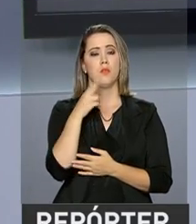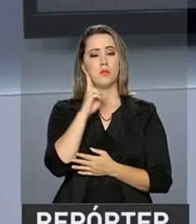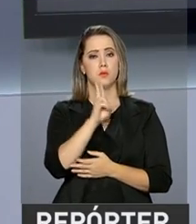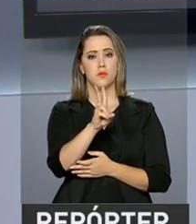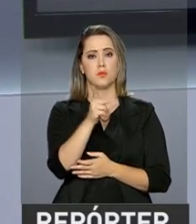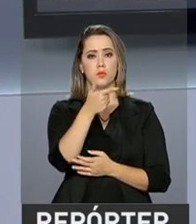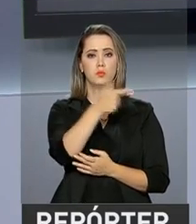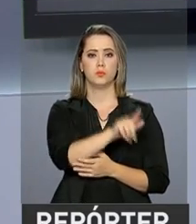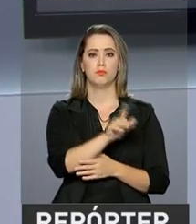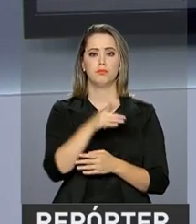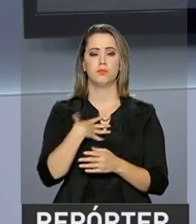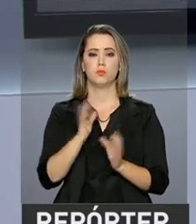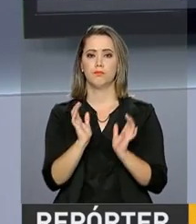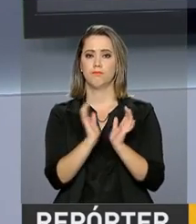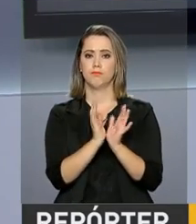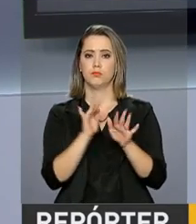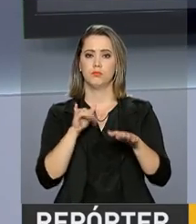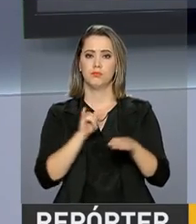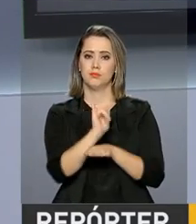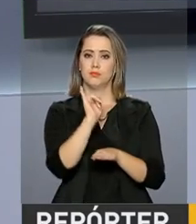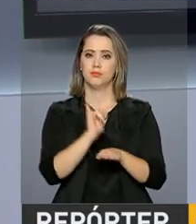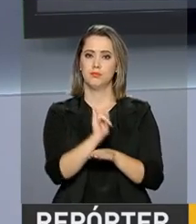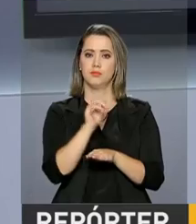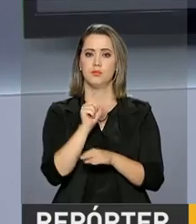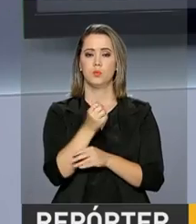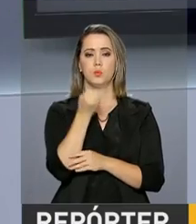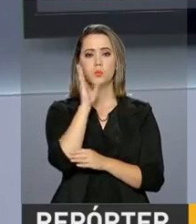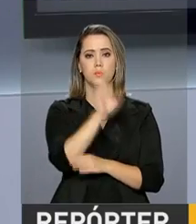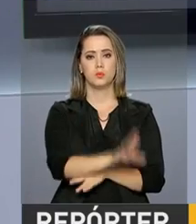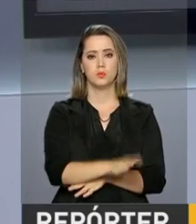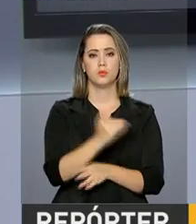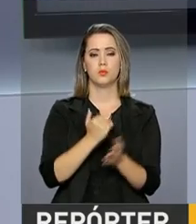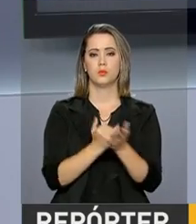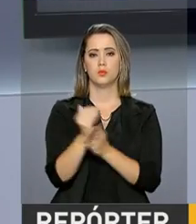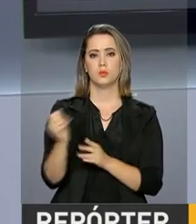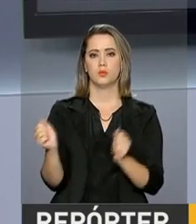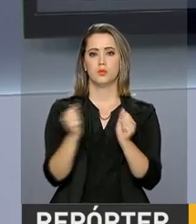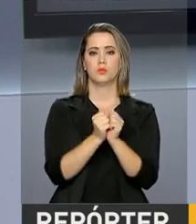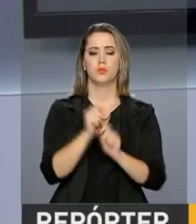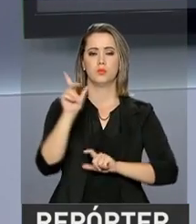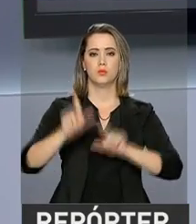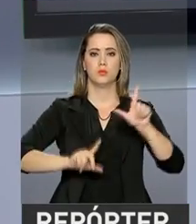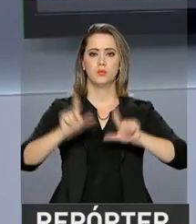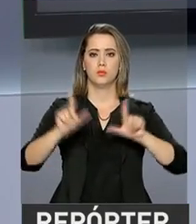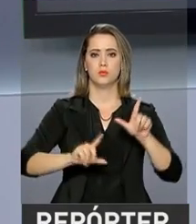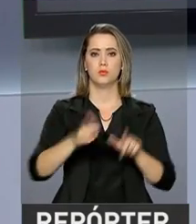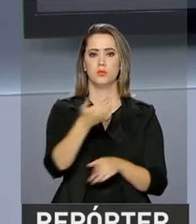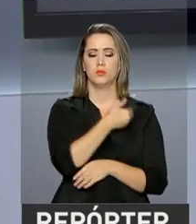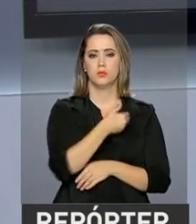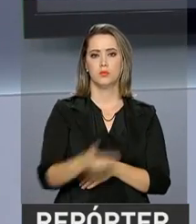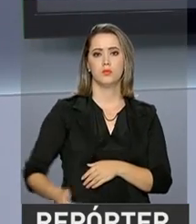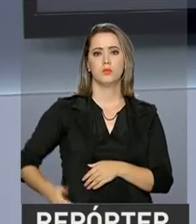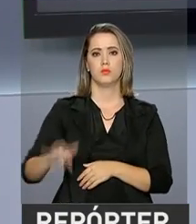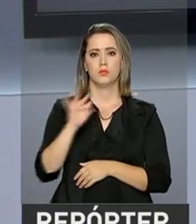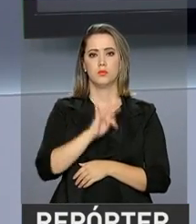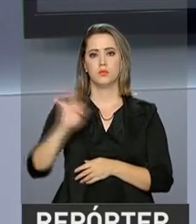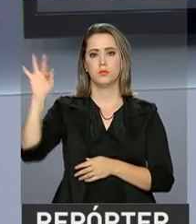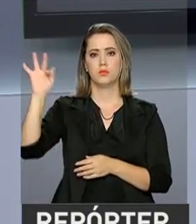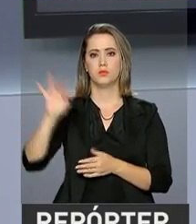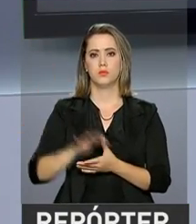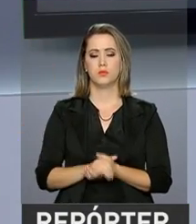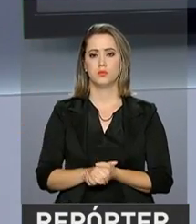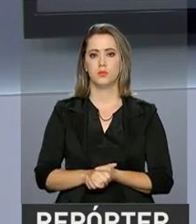pode rever estas matérias em nosso canal no YouTube uma ótima tarde para você e continue com a gente aqui na NBR a TV do